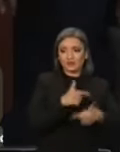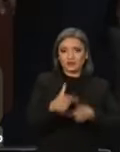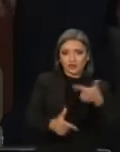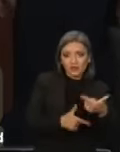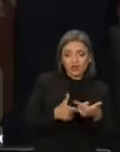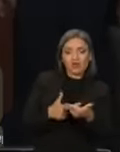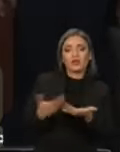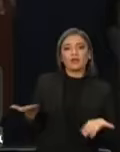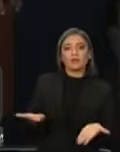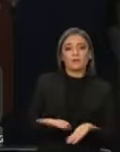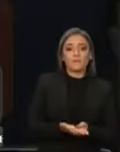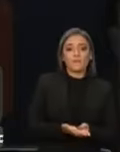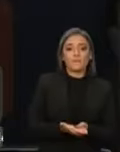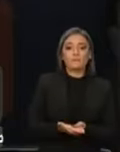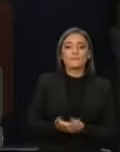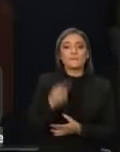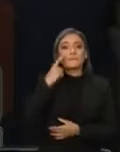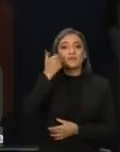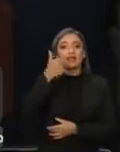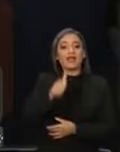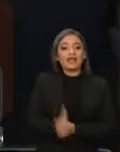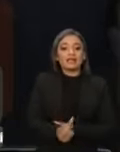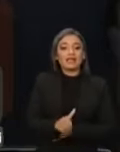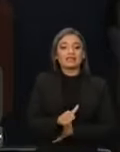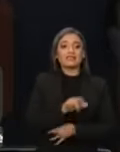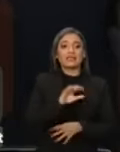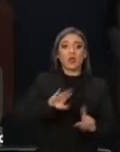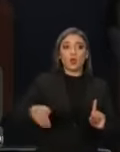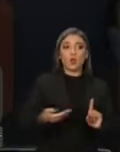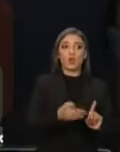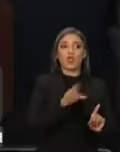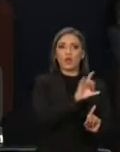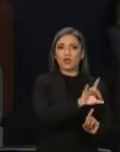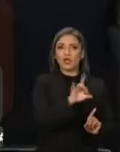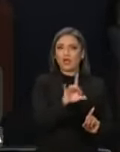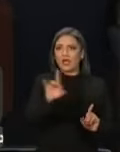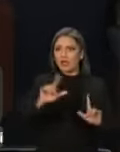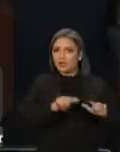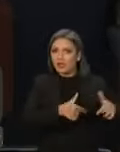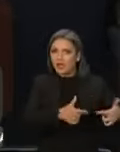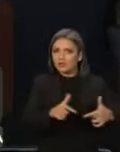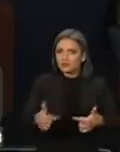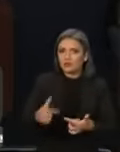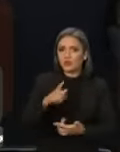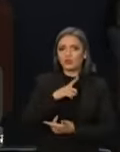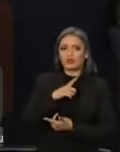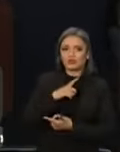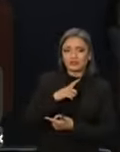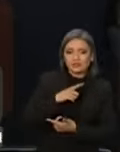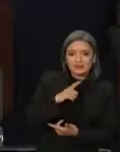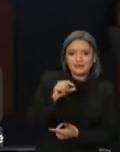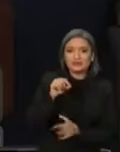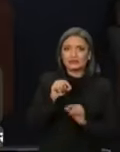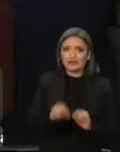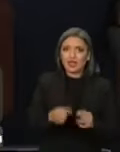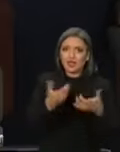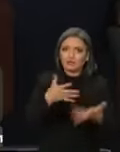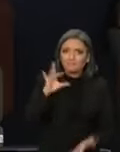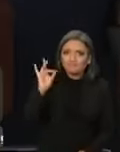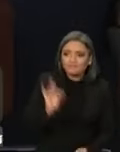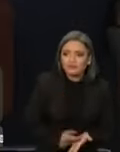penal, apreciar a conduta individual do réu a ser analisada, em sua expressão concreta, em